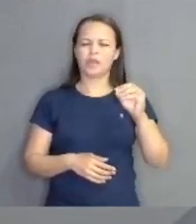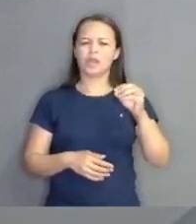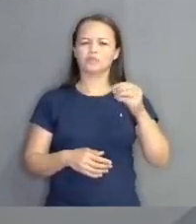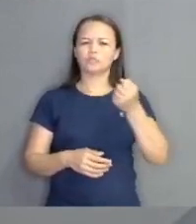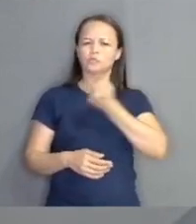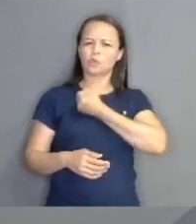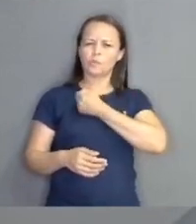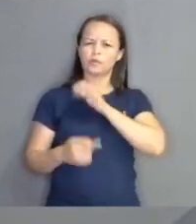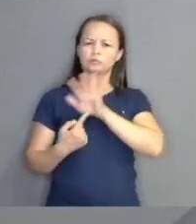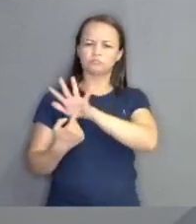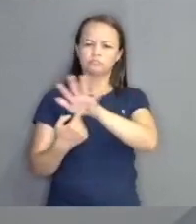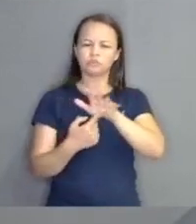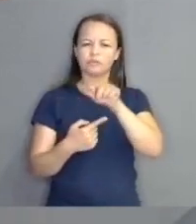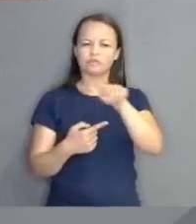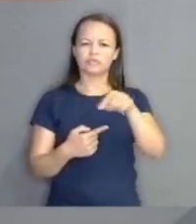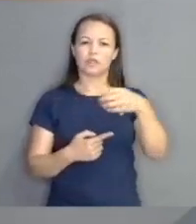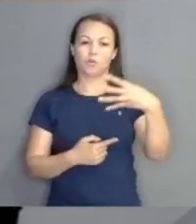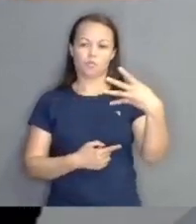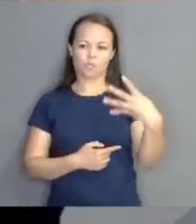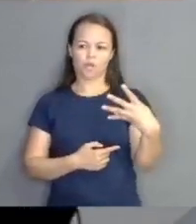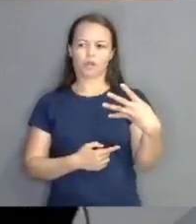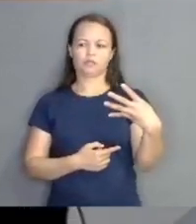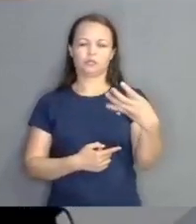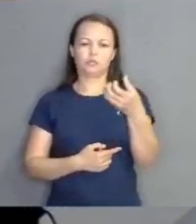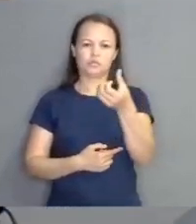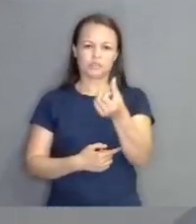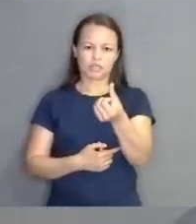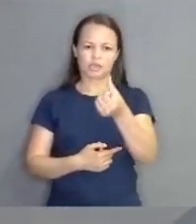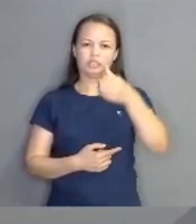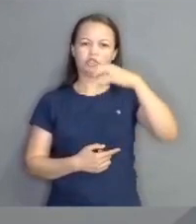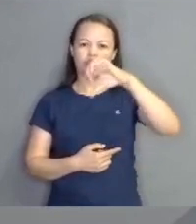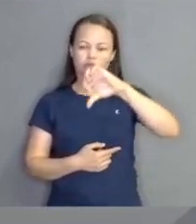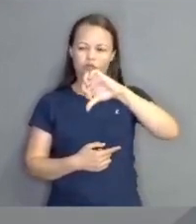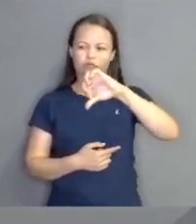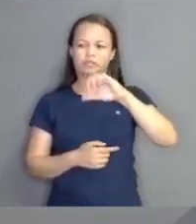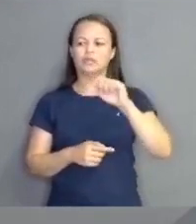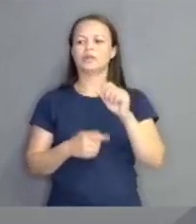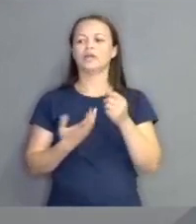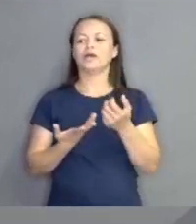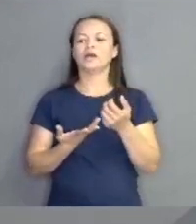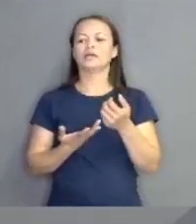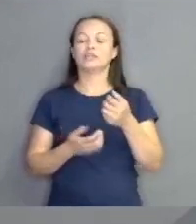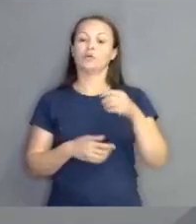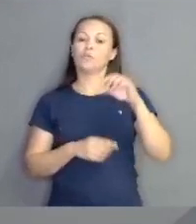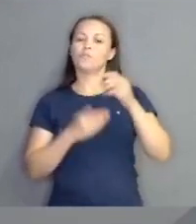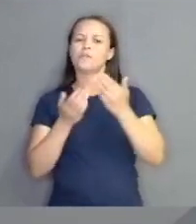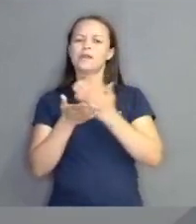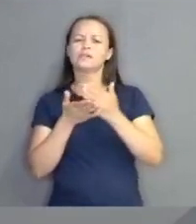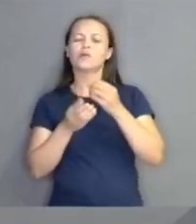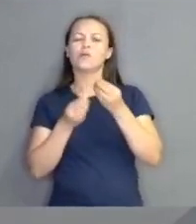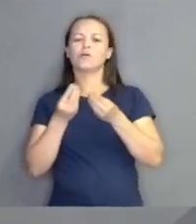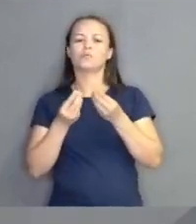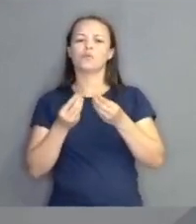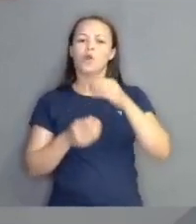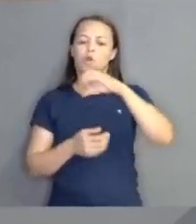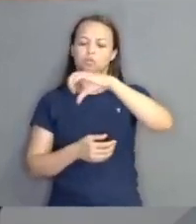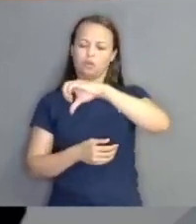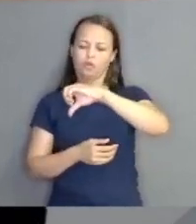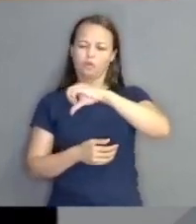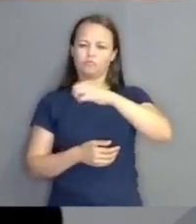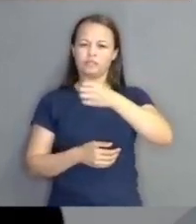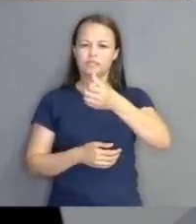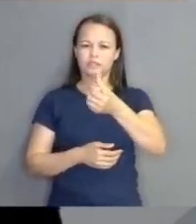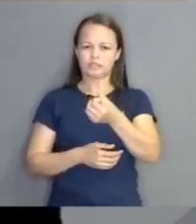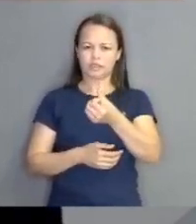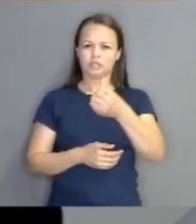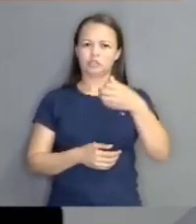469. Ele é composto por quais algarismos? 9, 6, 4. É interessante que